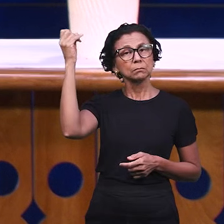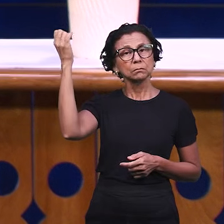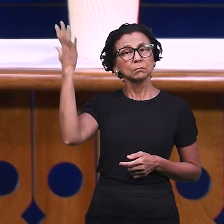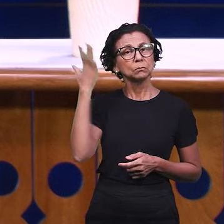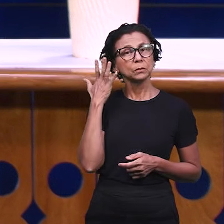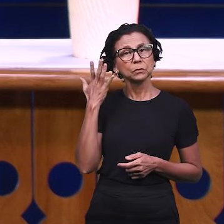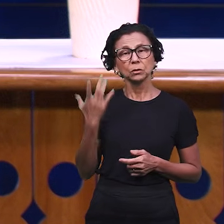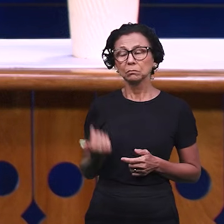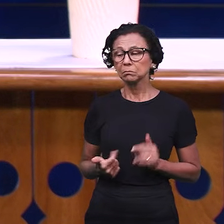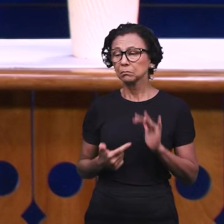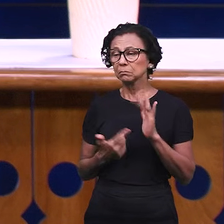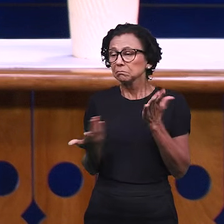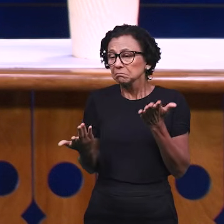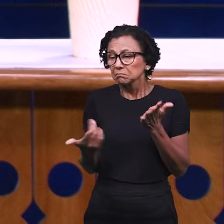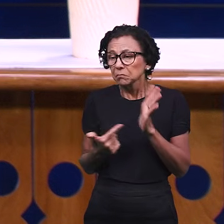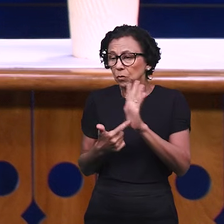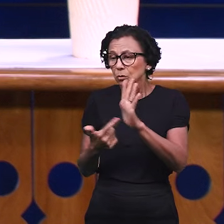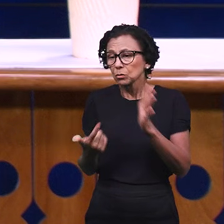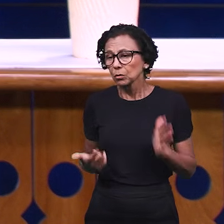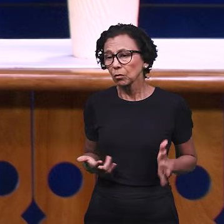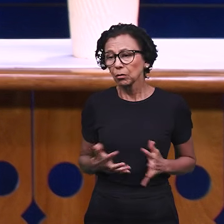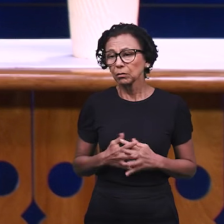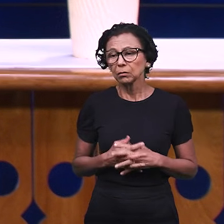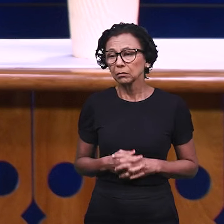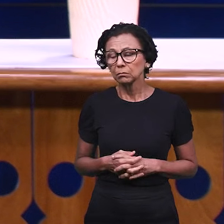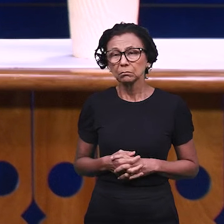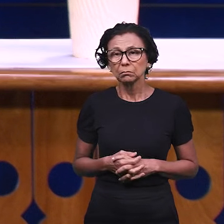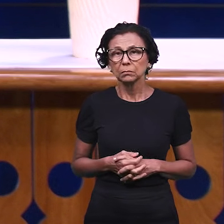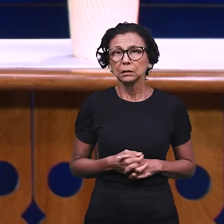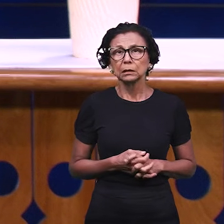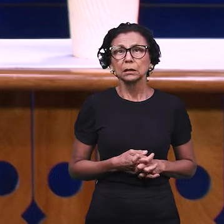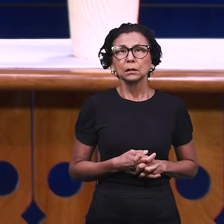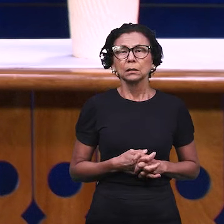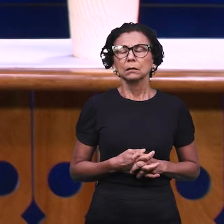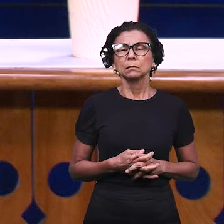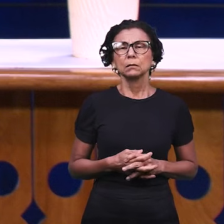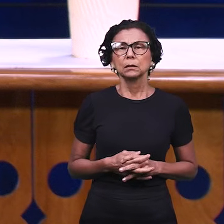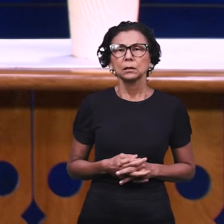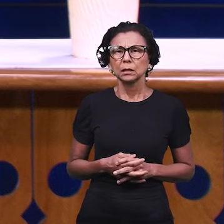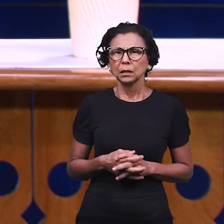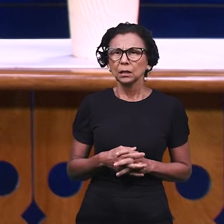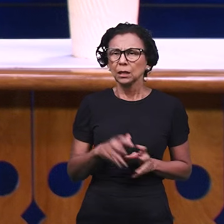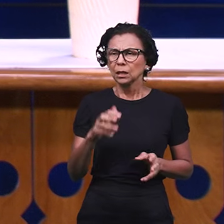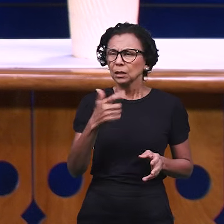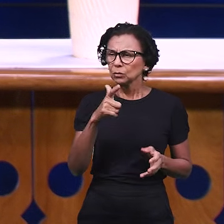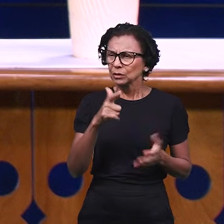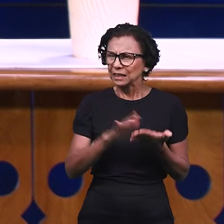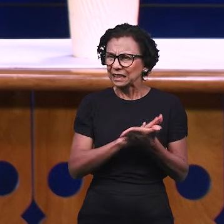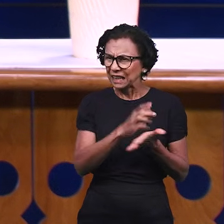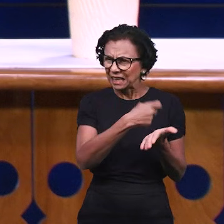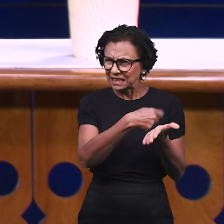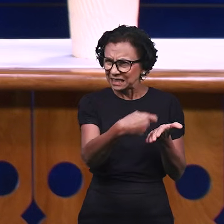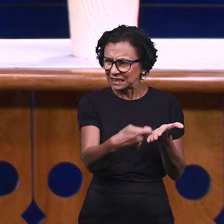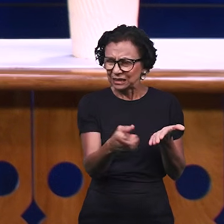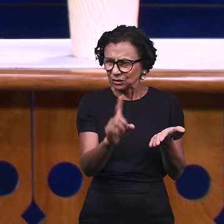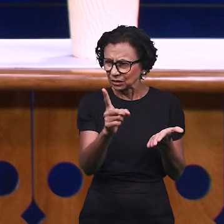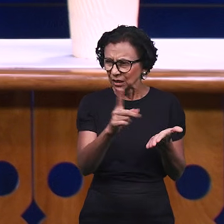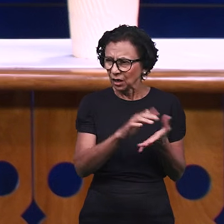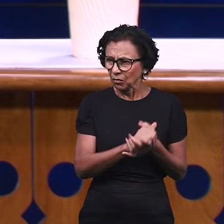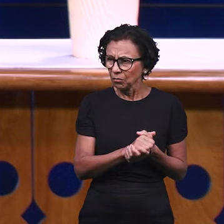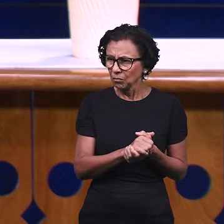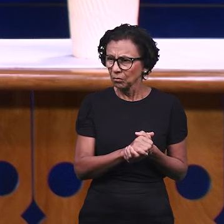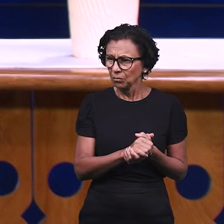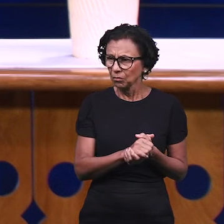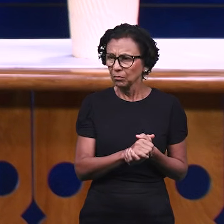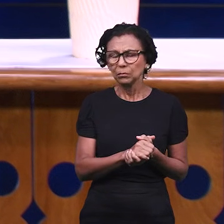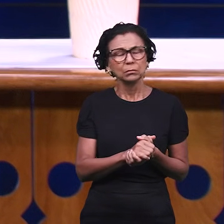regra, não tem nada que está escrito aqui. Não, o Espírito Santo mostrou à igreja e aquelas pessoas que estão ali,